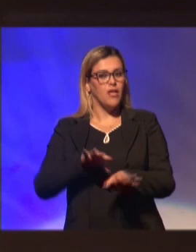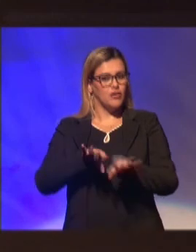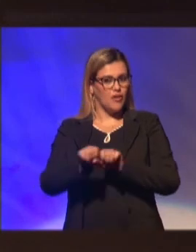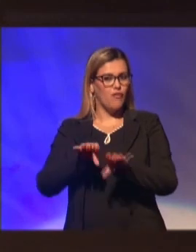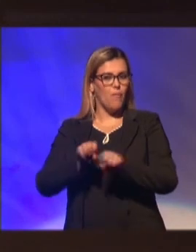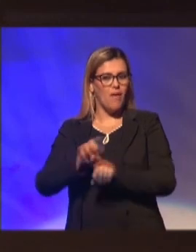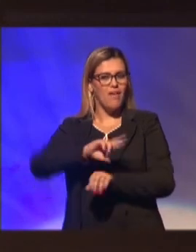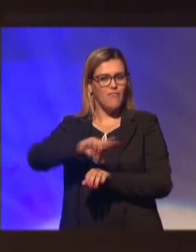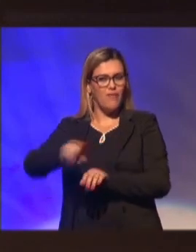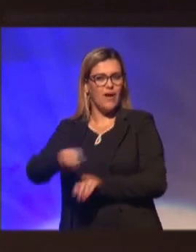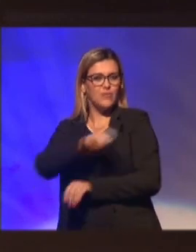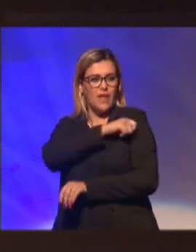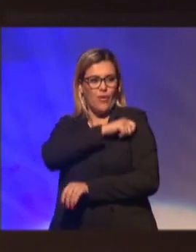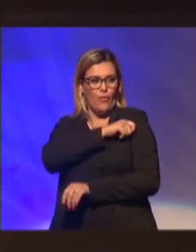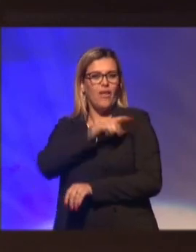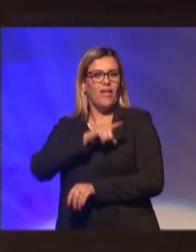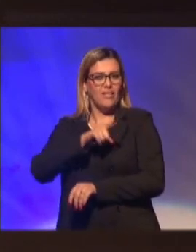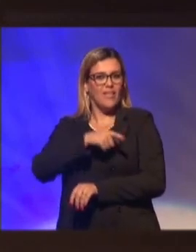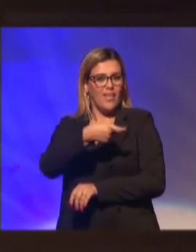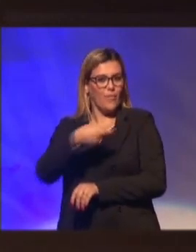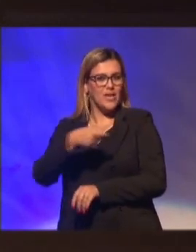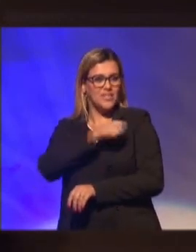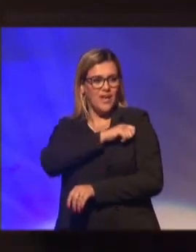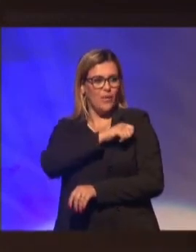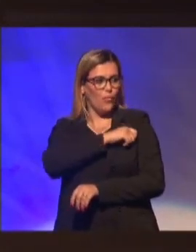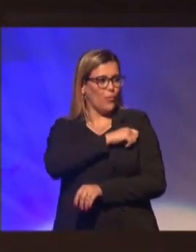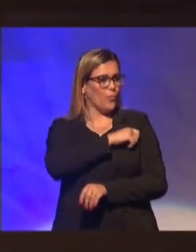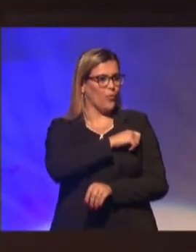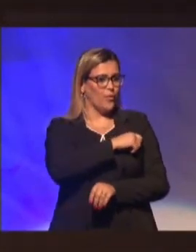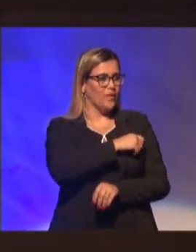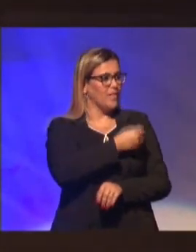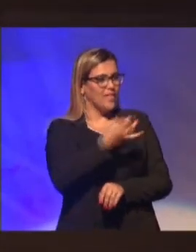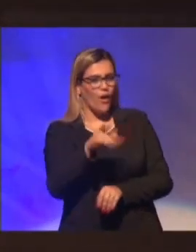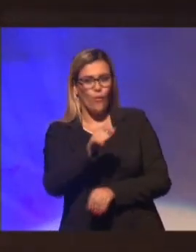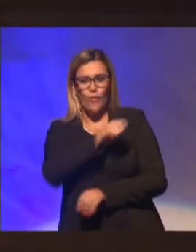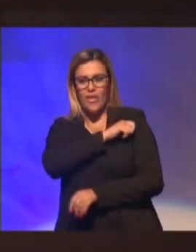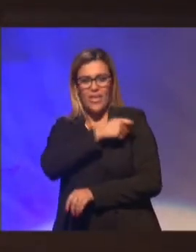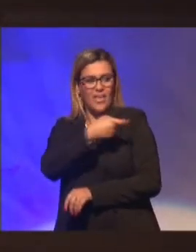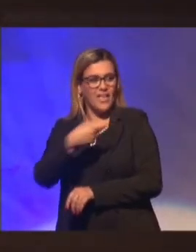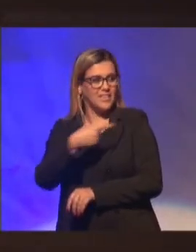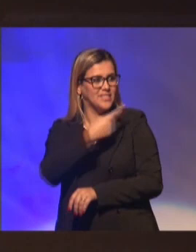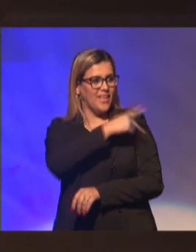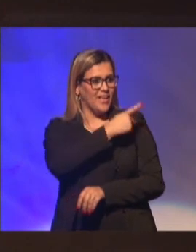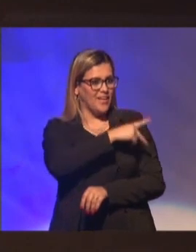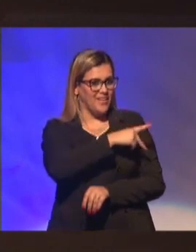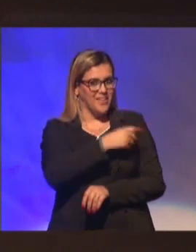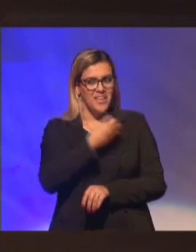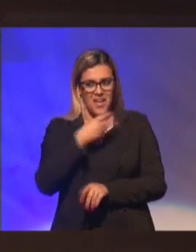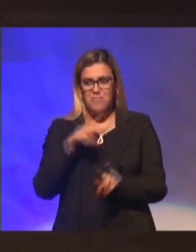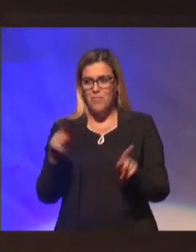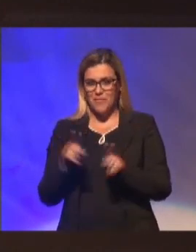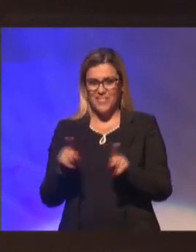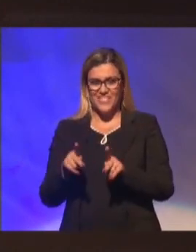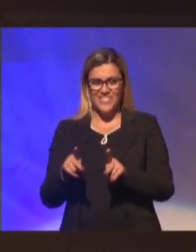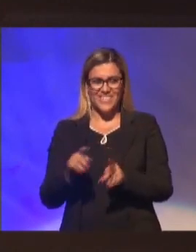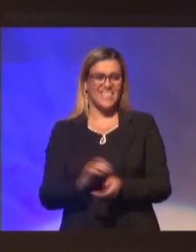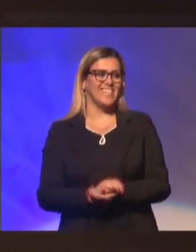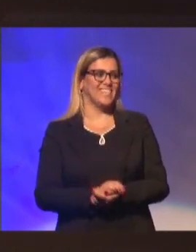gente, tem muitos ex-alunos. Tem algum ex-aluno dele aqui? Olha, então, é bom muito professor bom. Ou não? É muito bom.